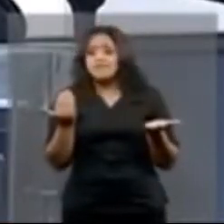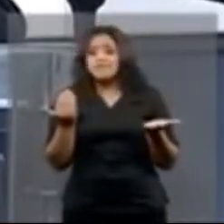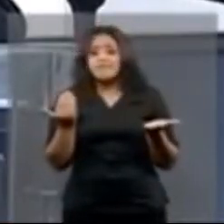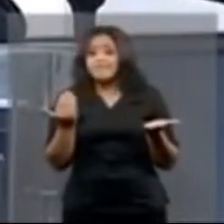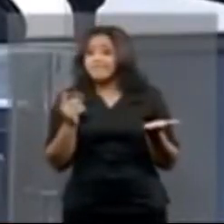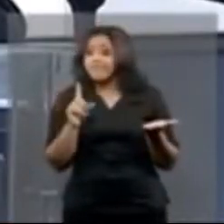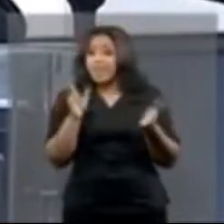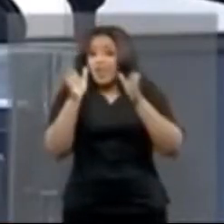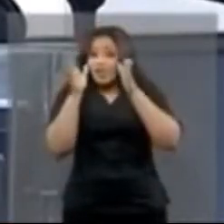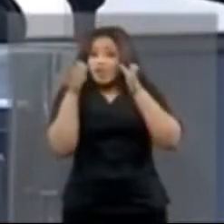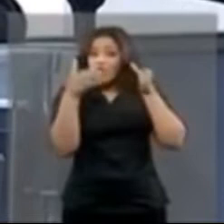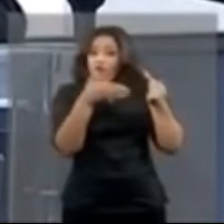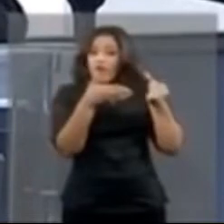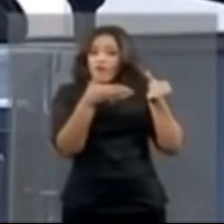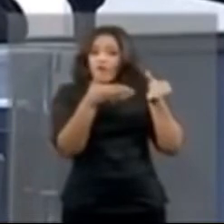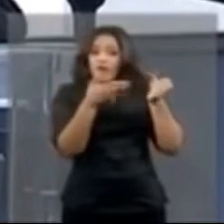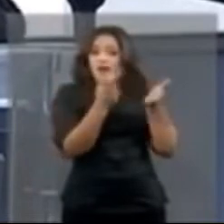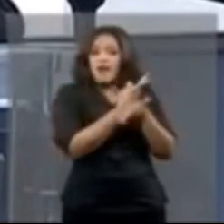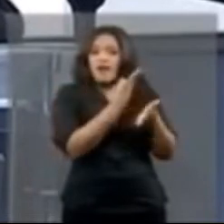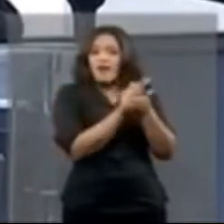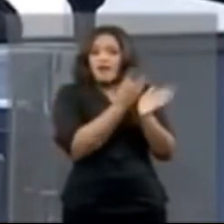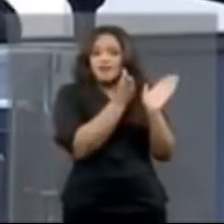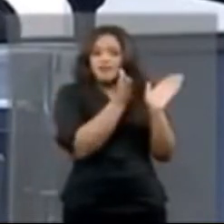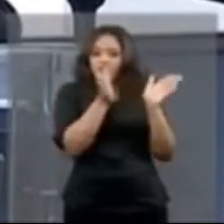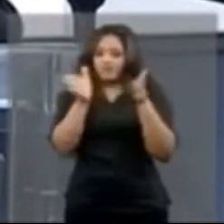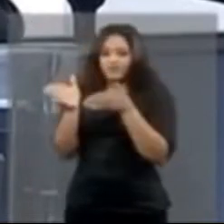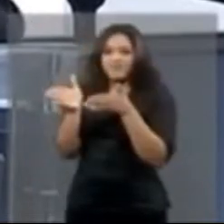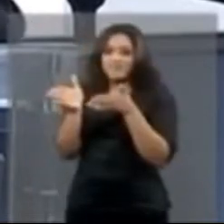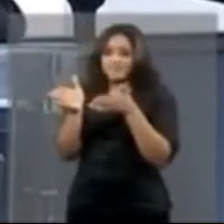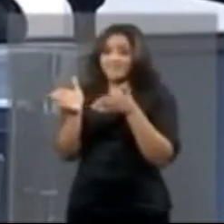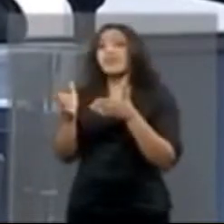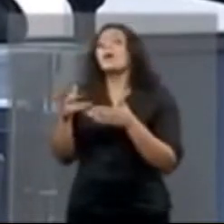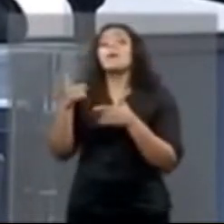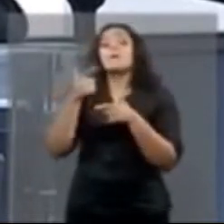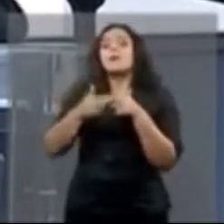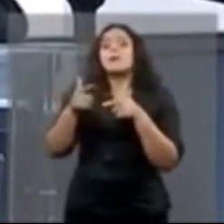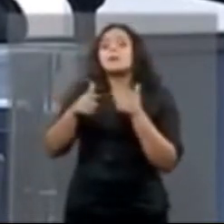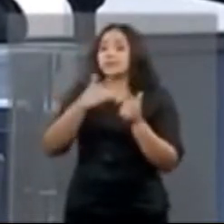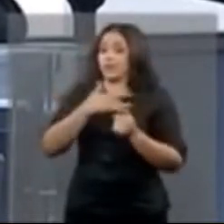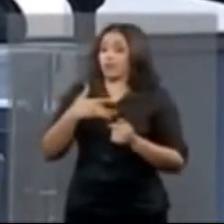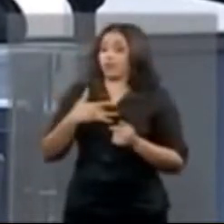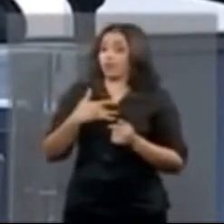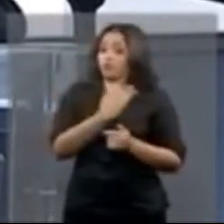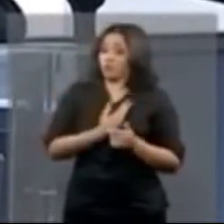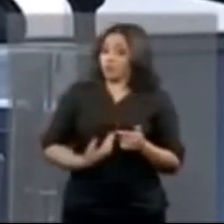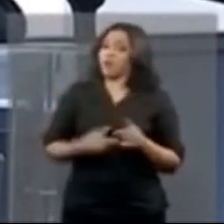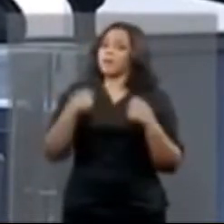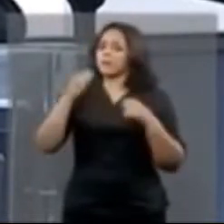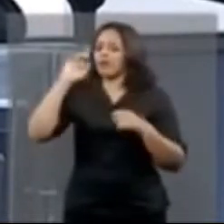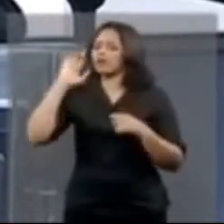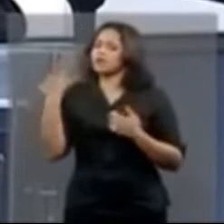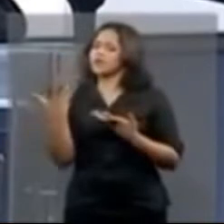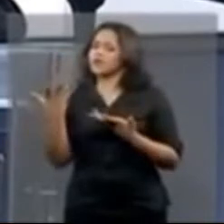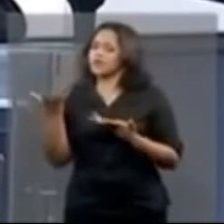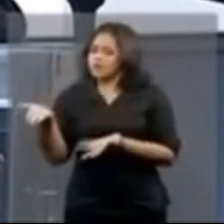está errado. Se é um problema de saúde pública, deve ser tratado e solucionado como